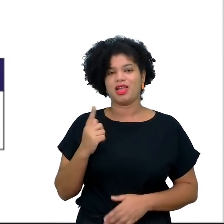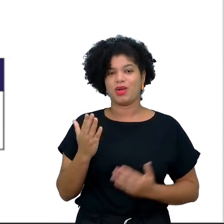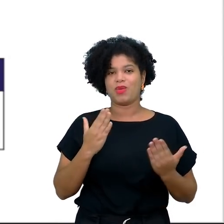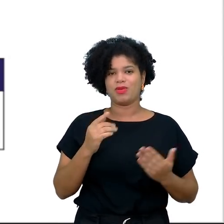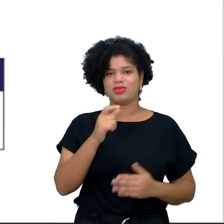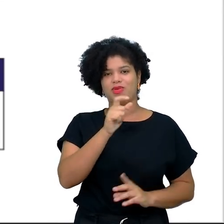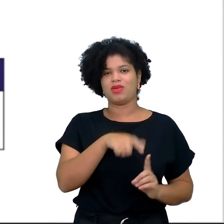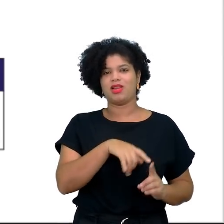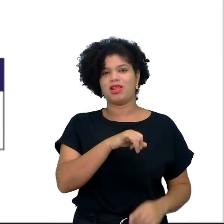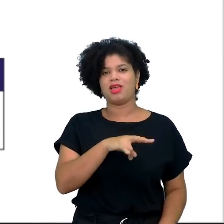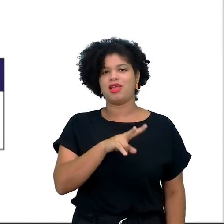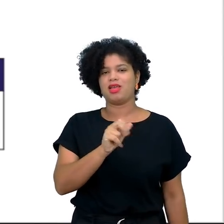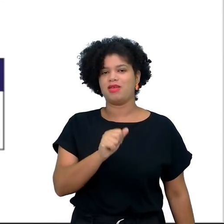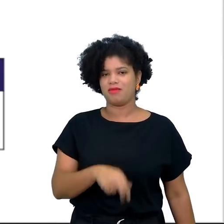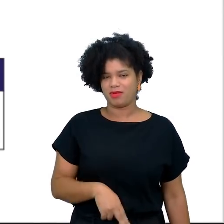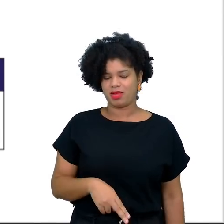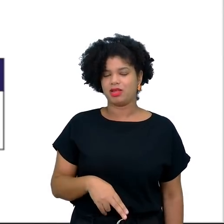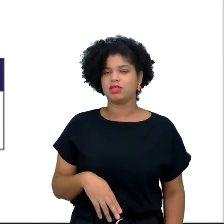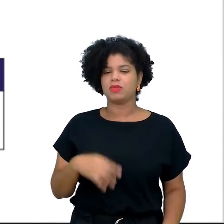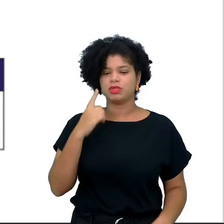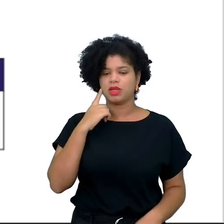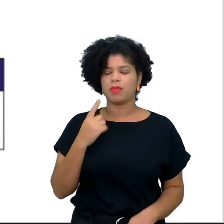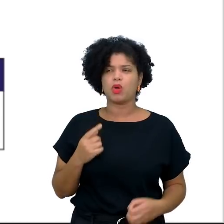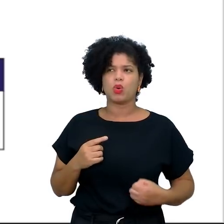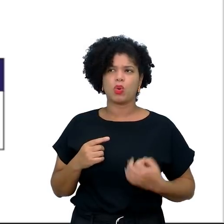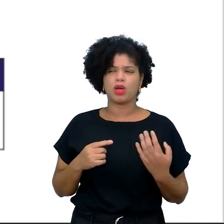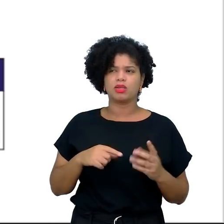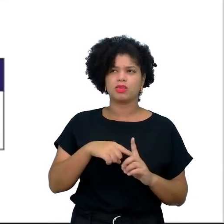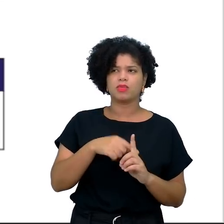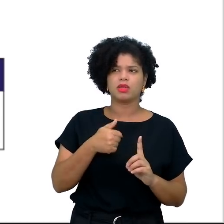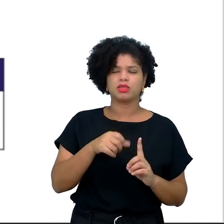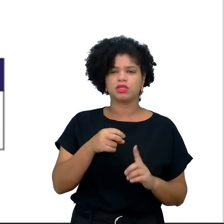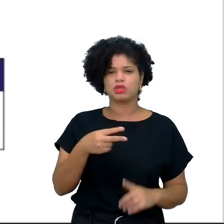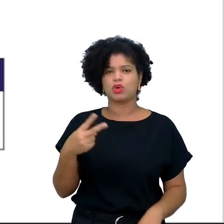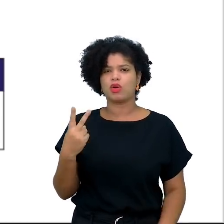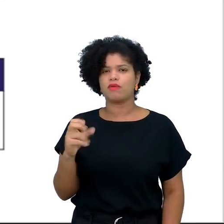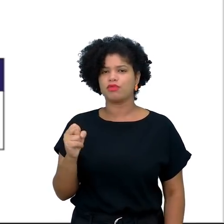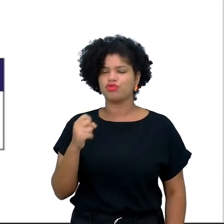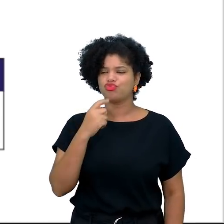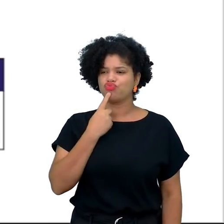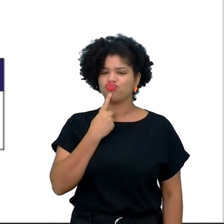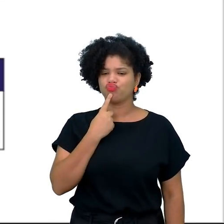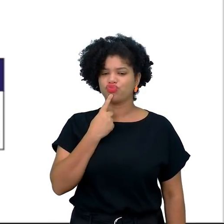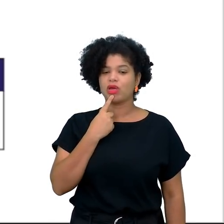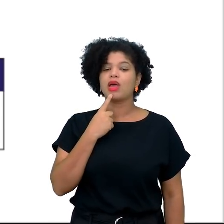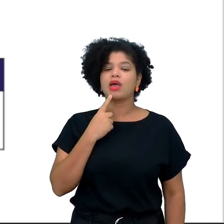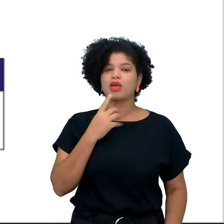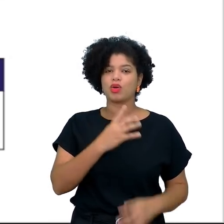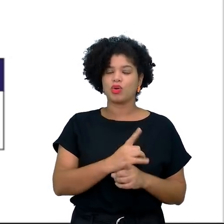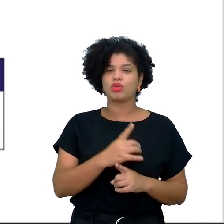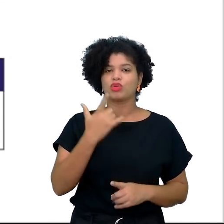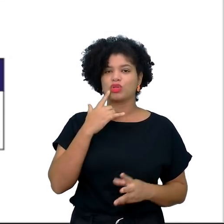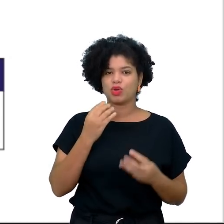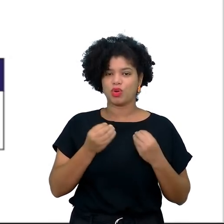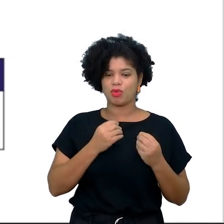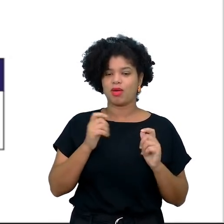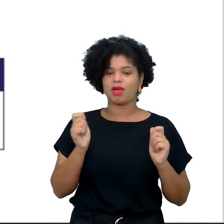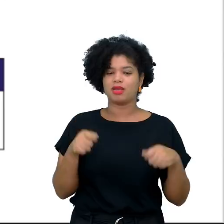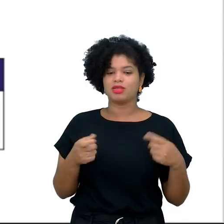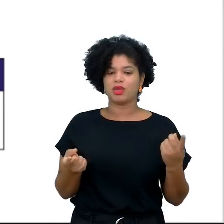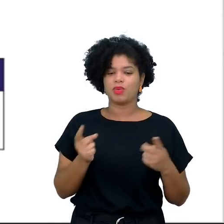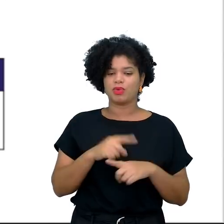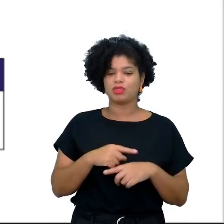igual a 28. Então, é preciso descobrir agora qual que é esse número, né? E para isso é possível usar